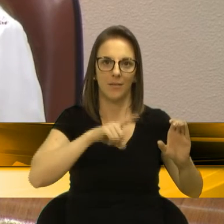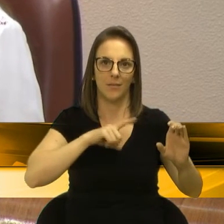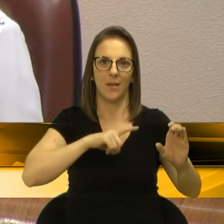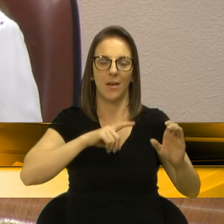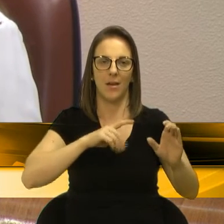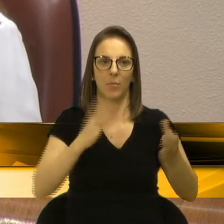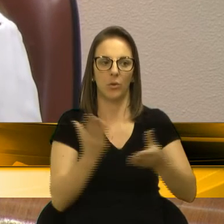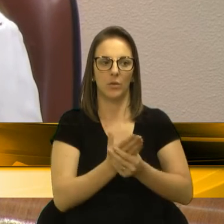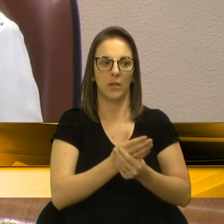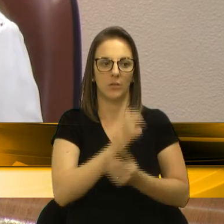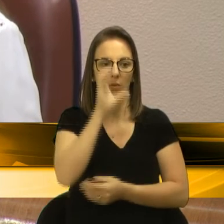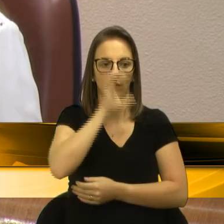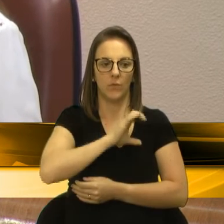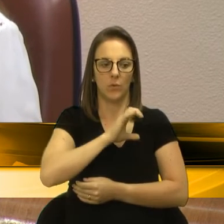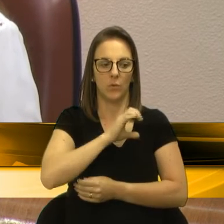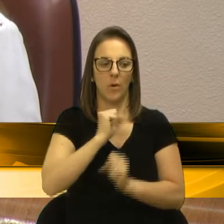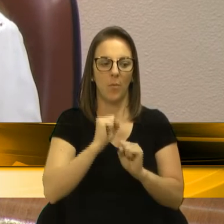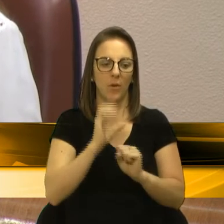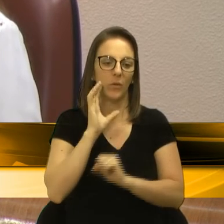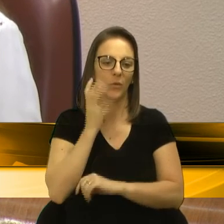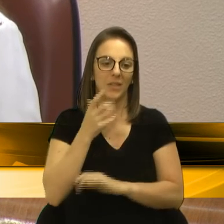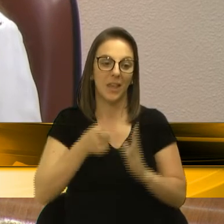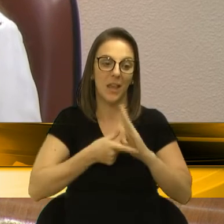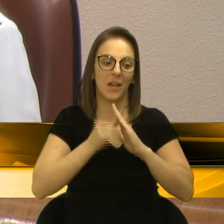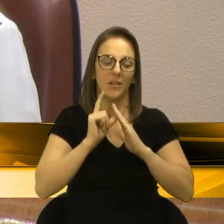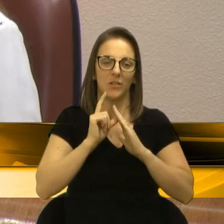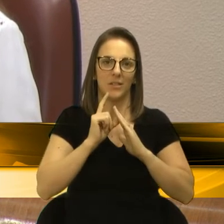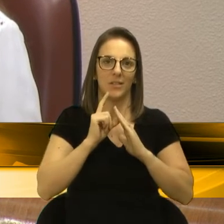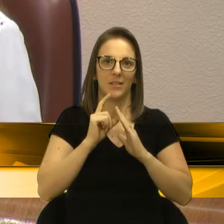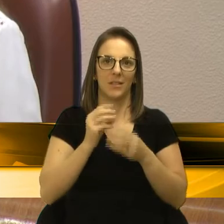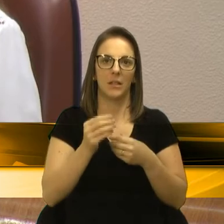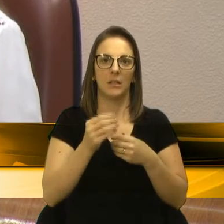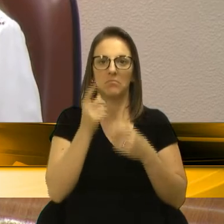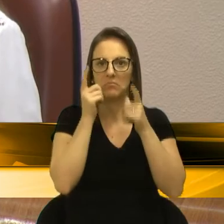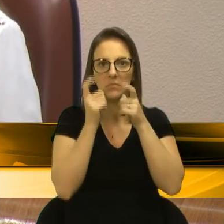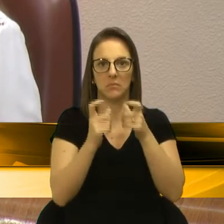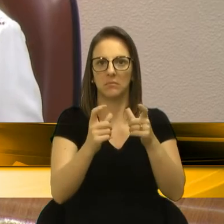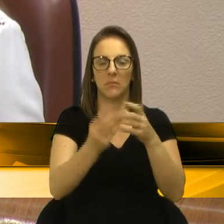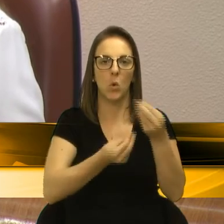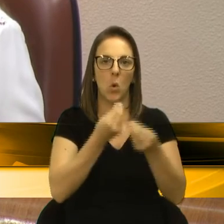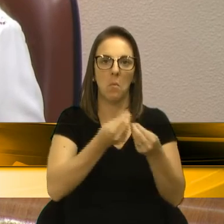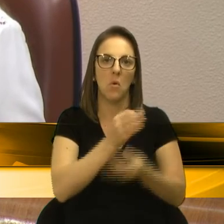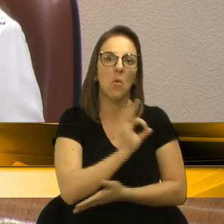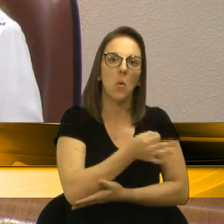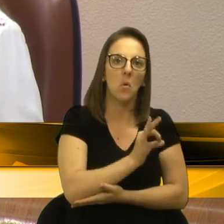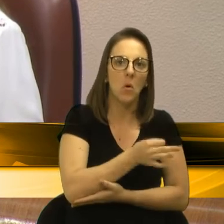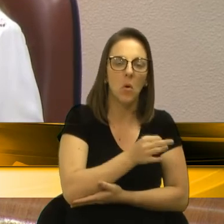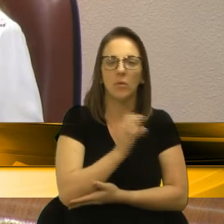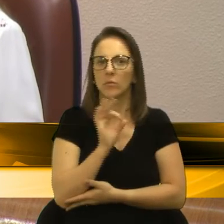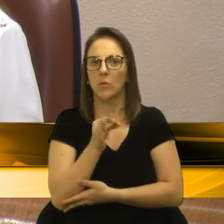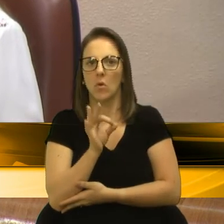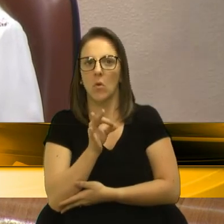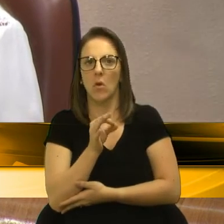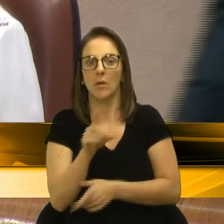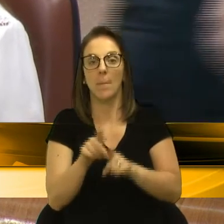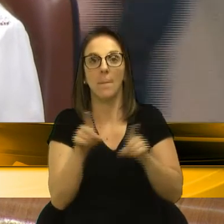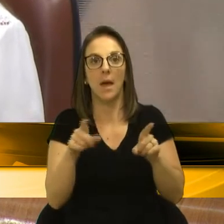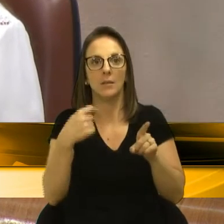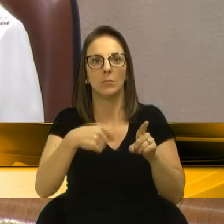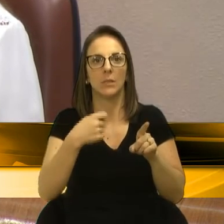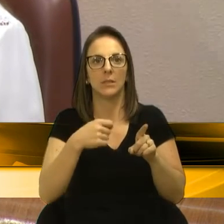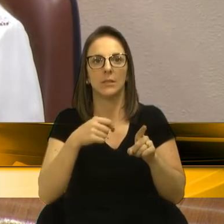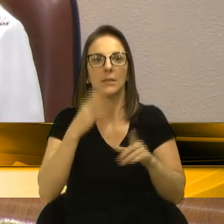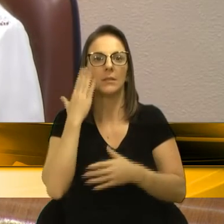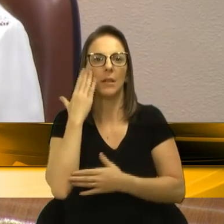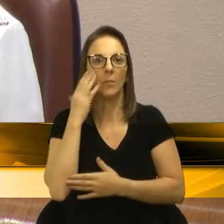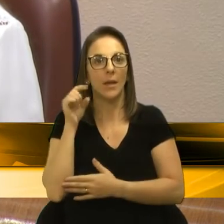ela ocorrer até mesmo antes da sentença, independentemente de concordância no processo penal, desde que se garanta o contraditório e